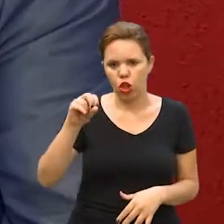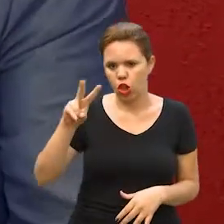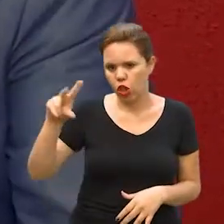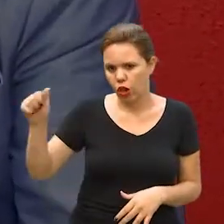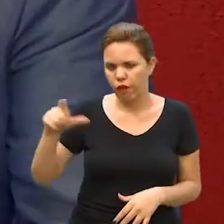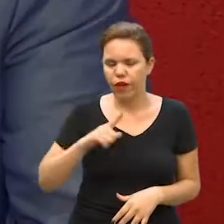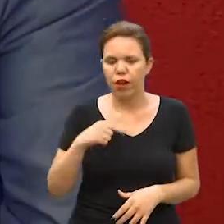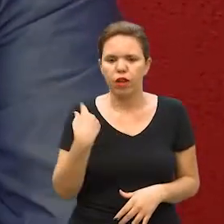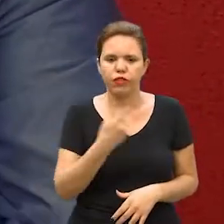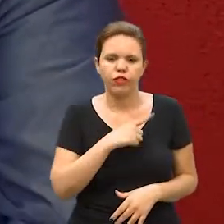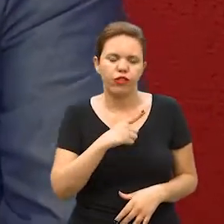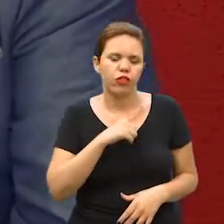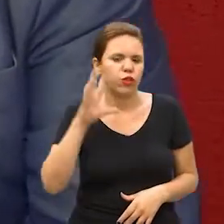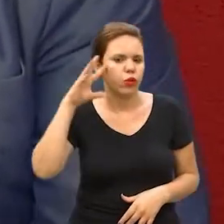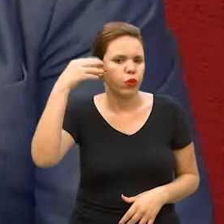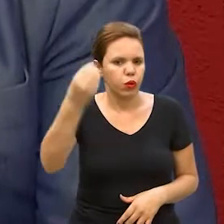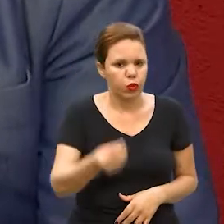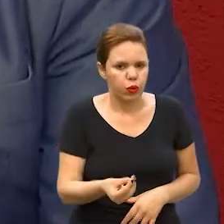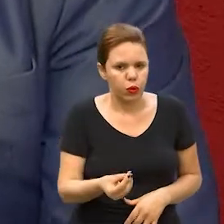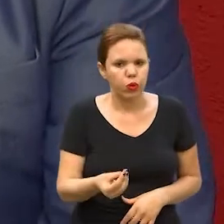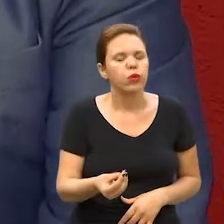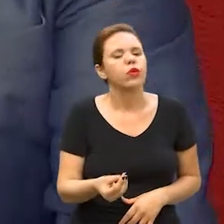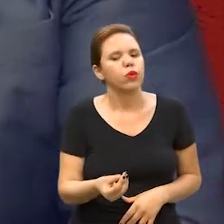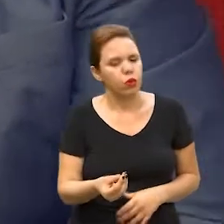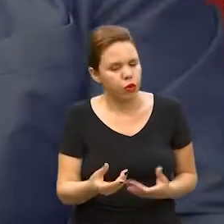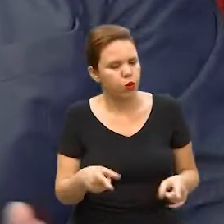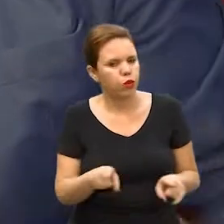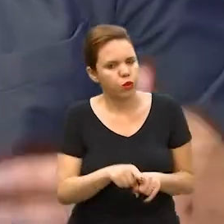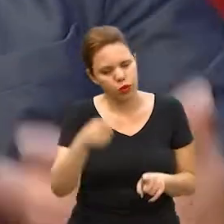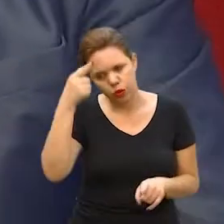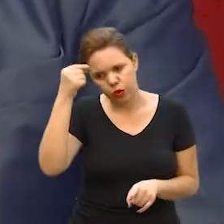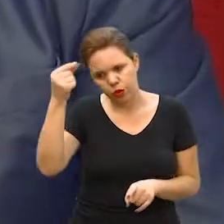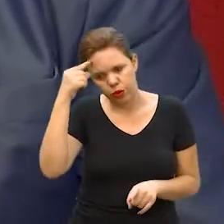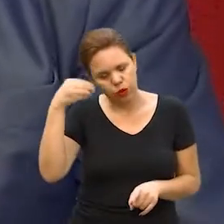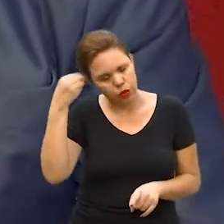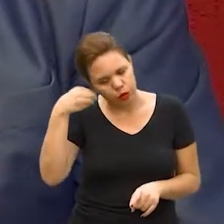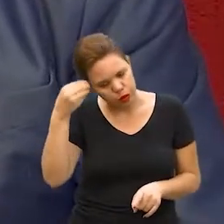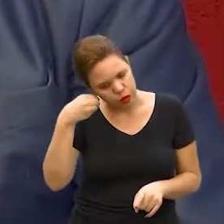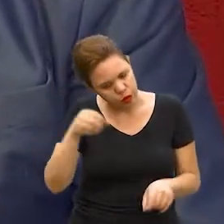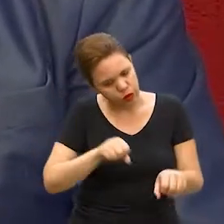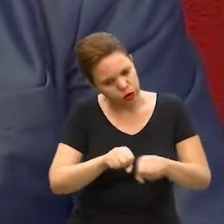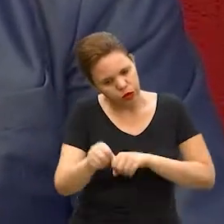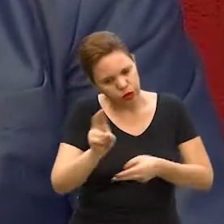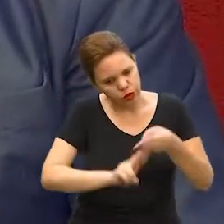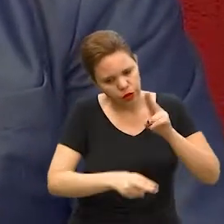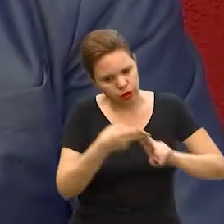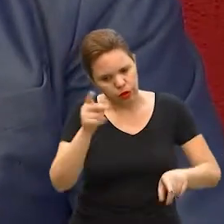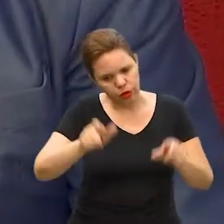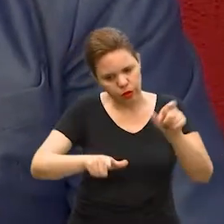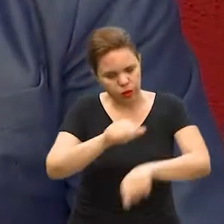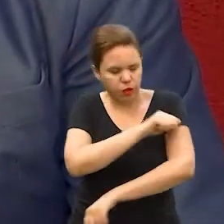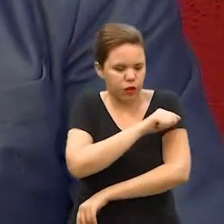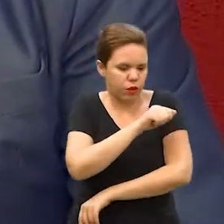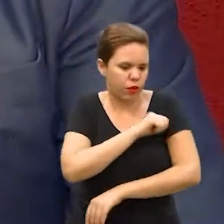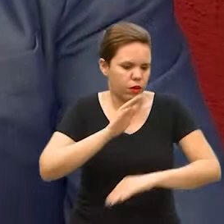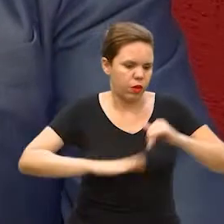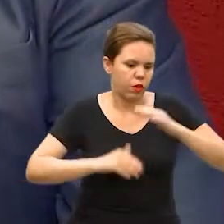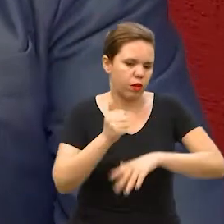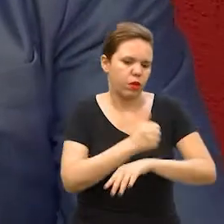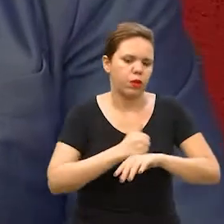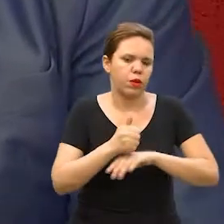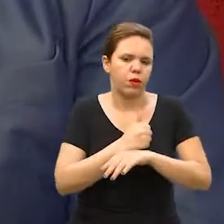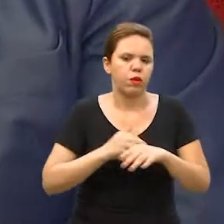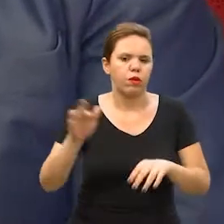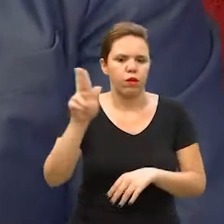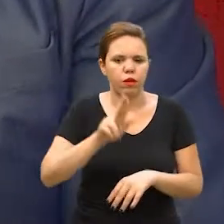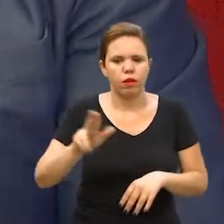gente tem do conhecimento acadêmico, né, e da formação dos talentos que a gente tem aqui, nos nossos estudantes, profissionais que estão aqui na